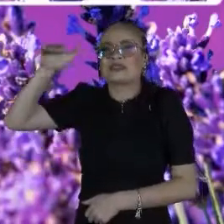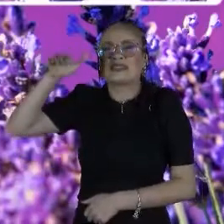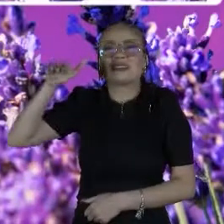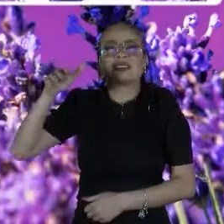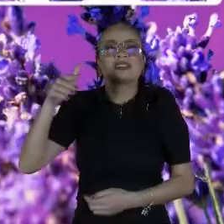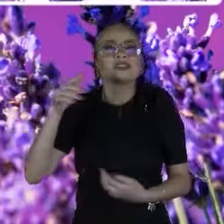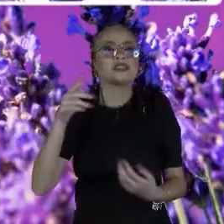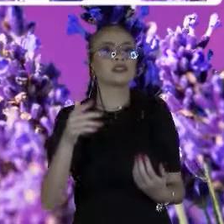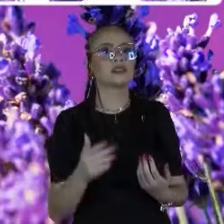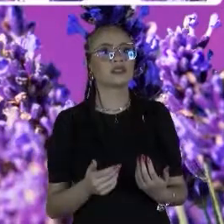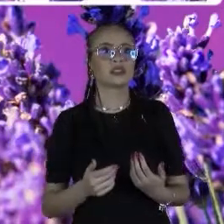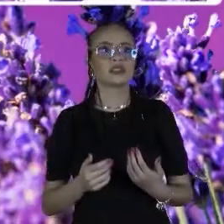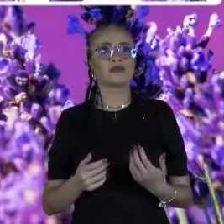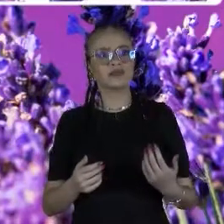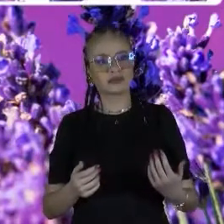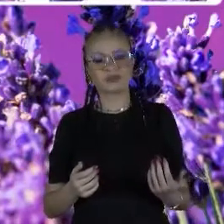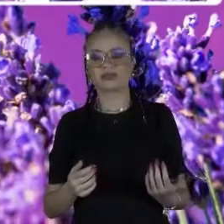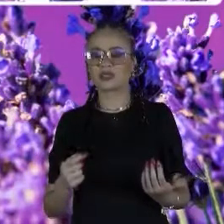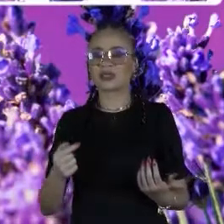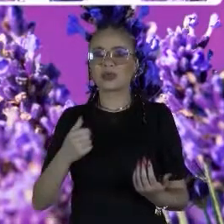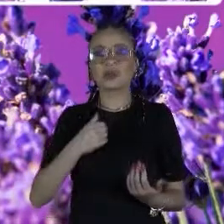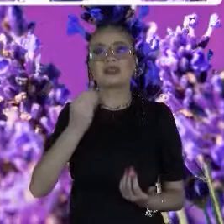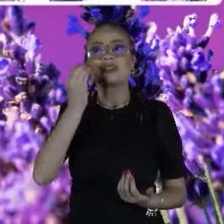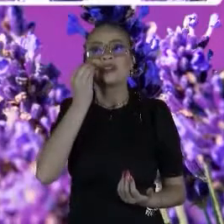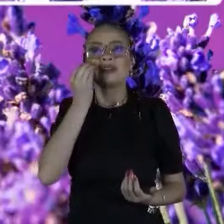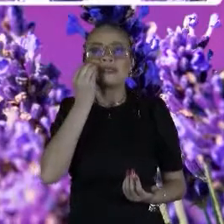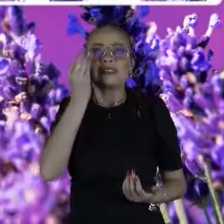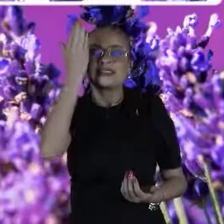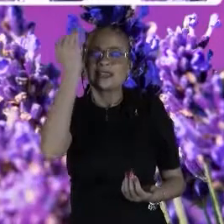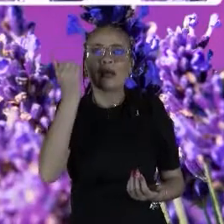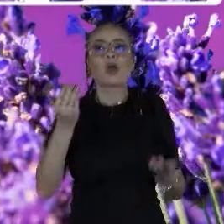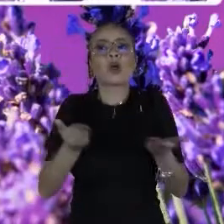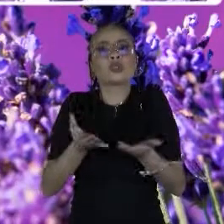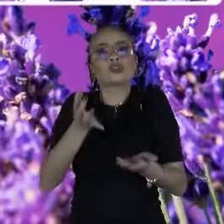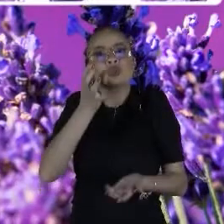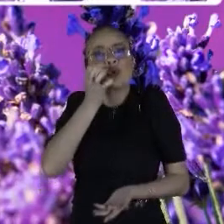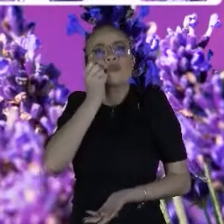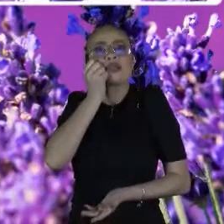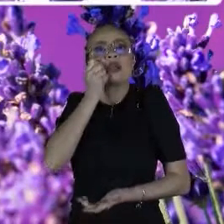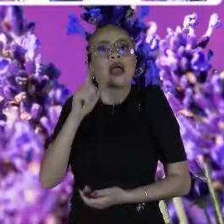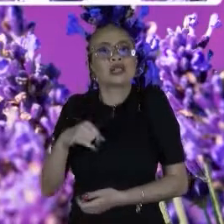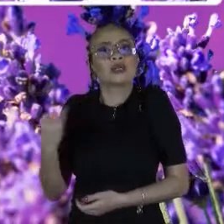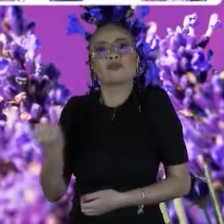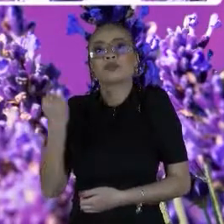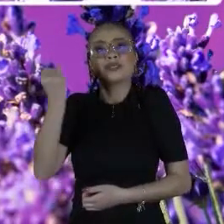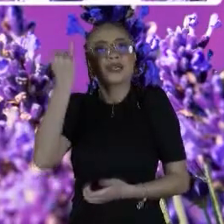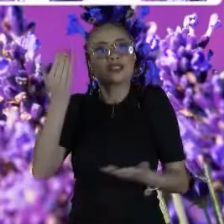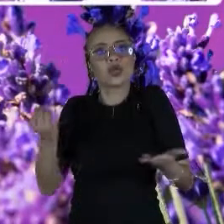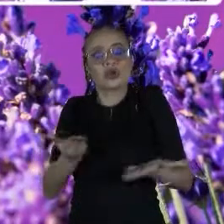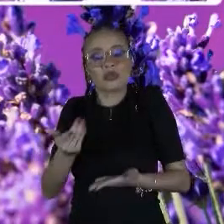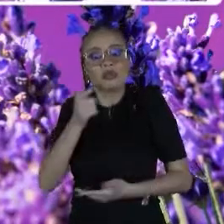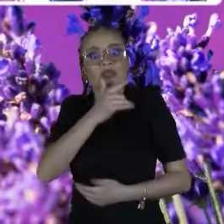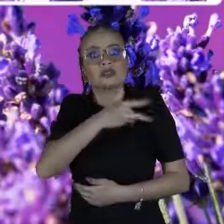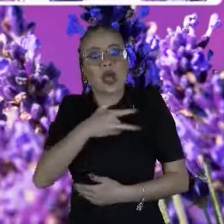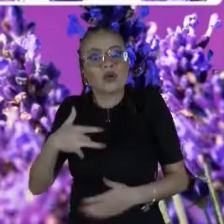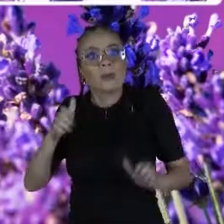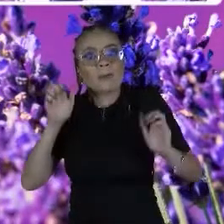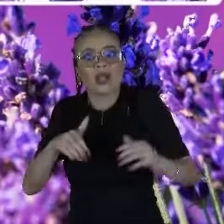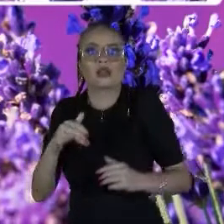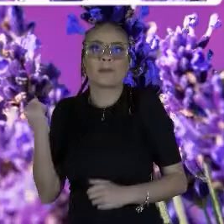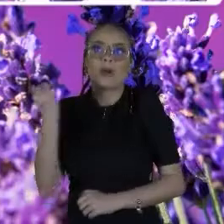dormir um hábito é um rato não é extremamente importante Talvez uma das coisas mais importantes para a sua saúde